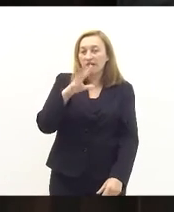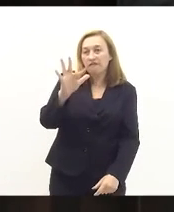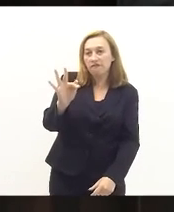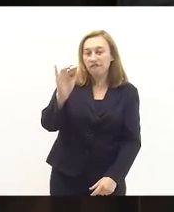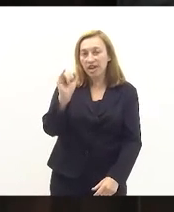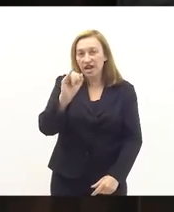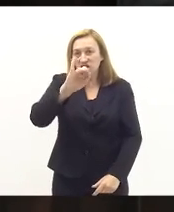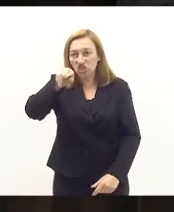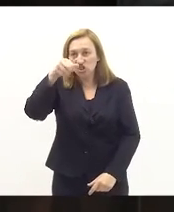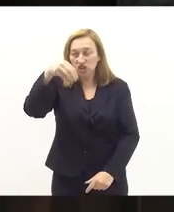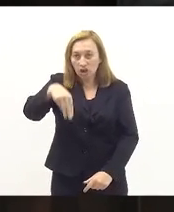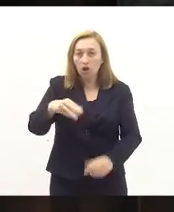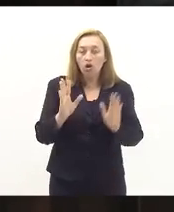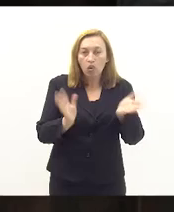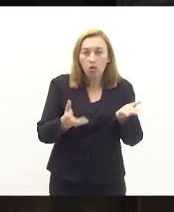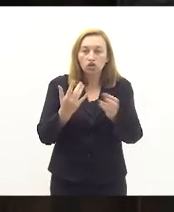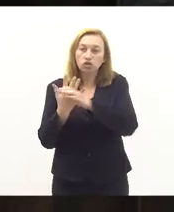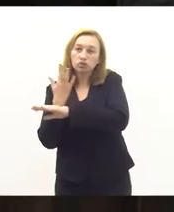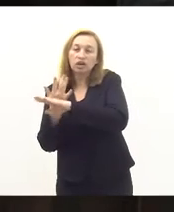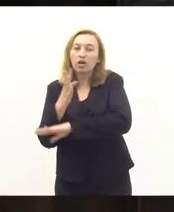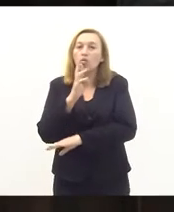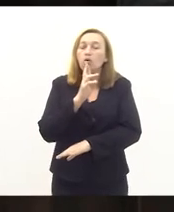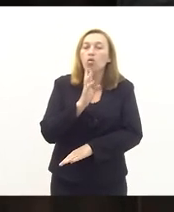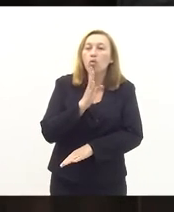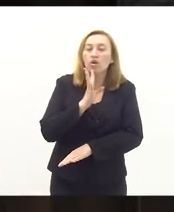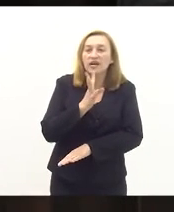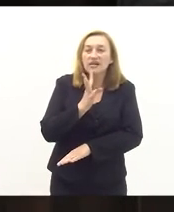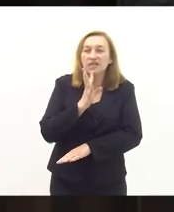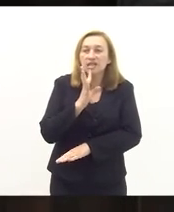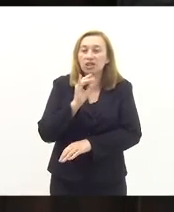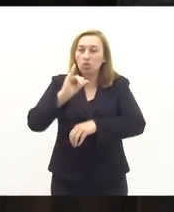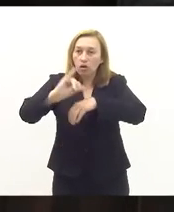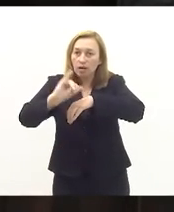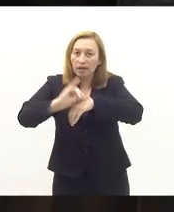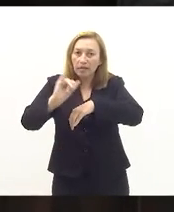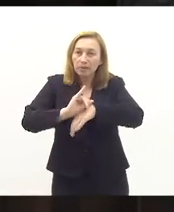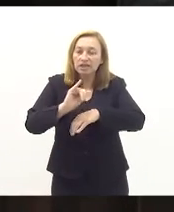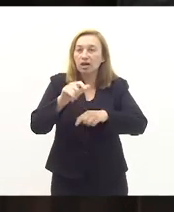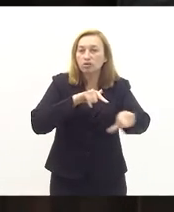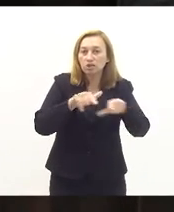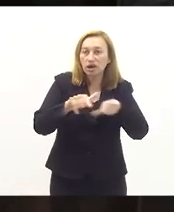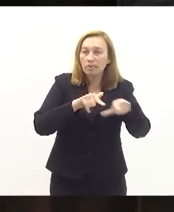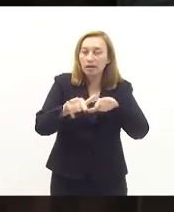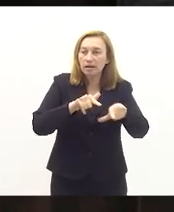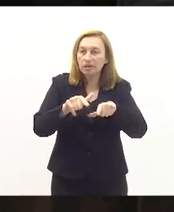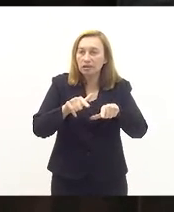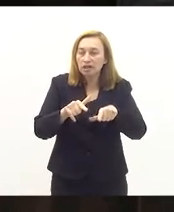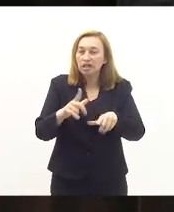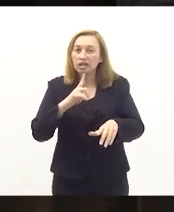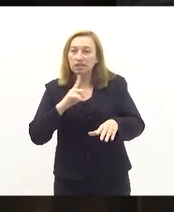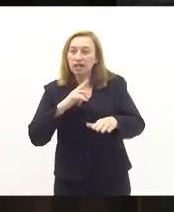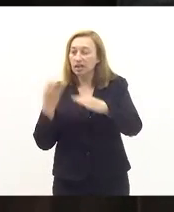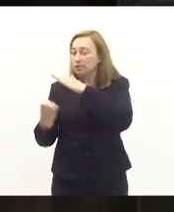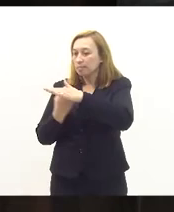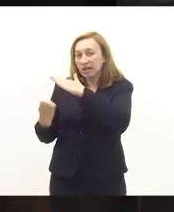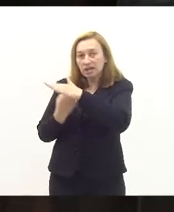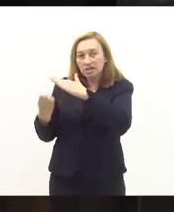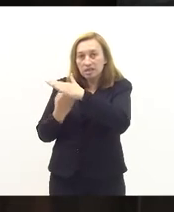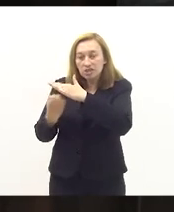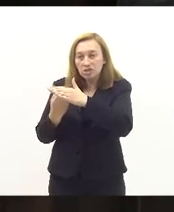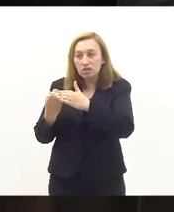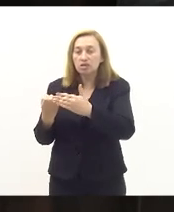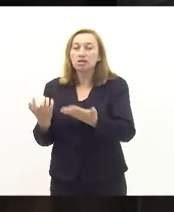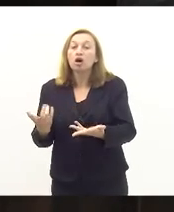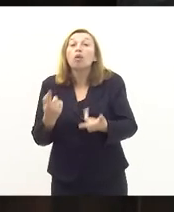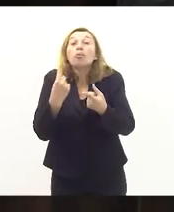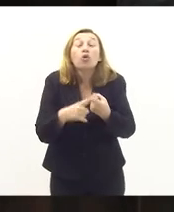Duque de Caxias hoje é conhecida como a capital do emprego a capital que traz empresas a capital das empresas